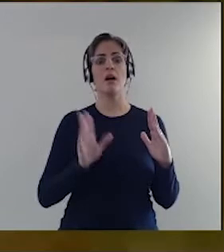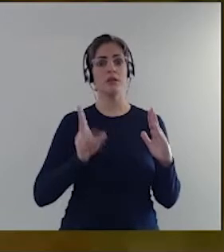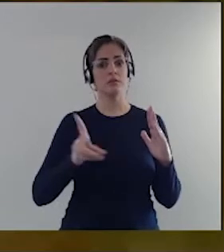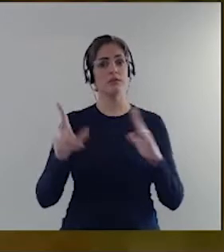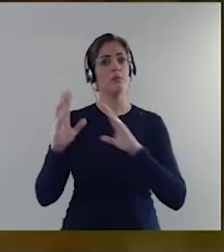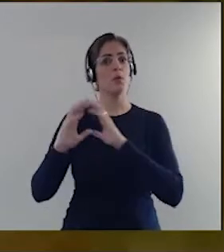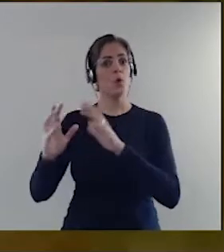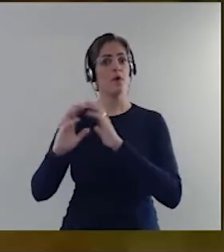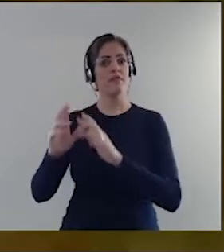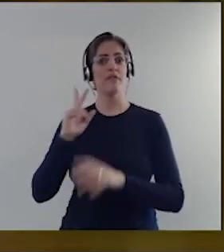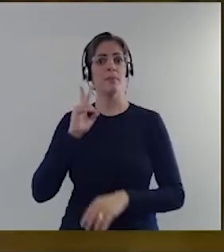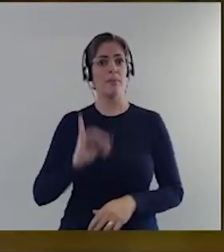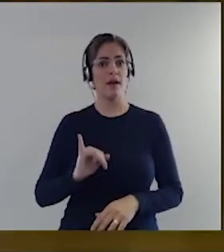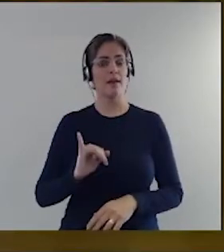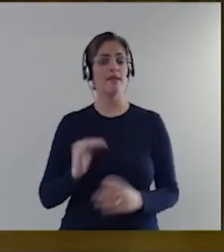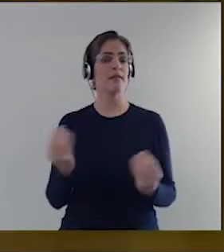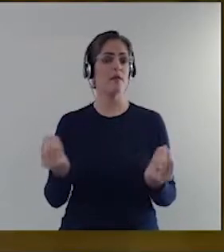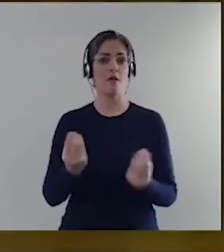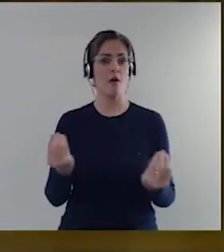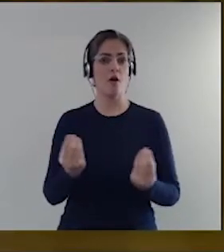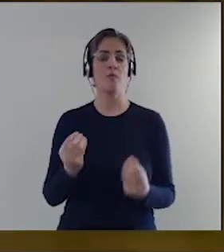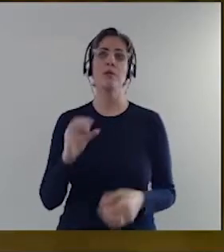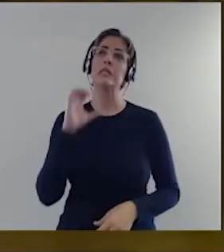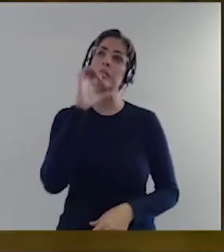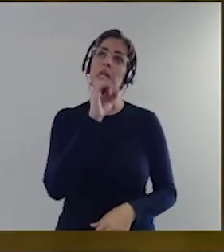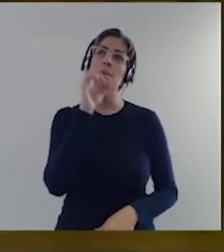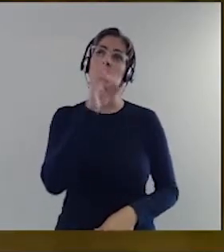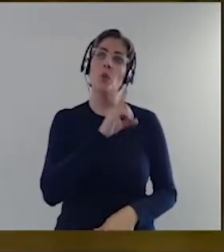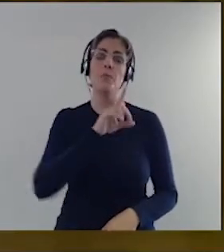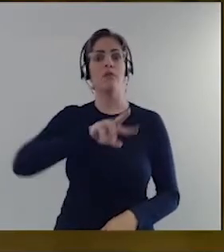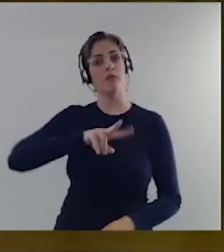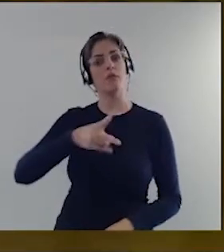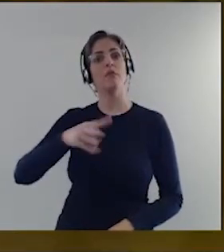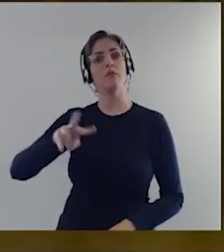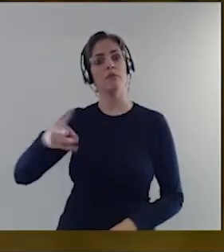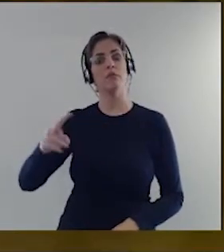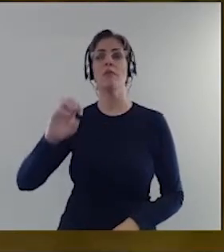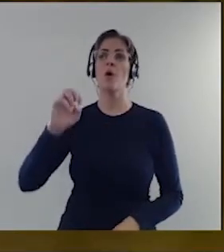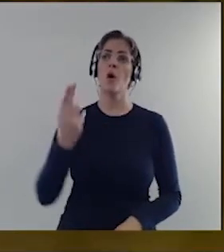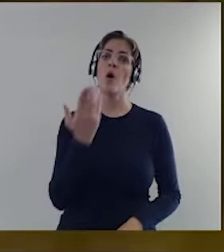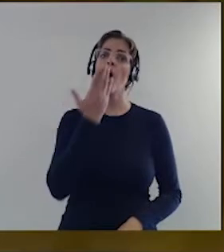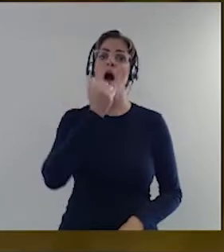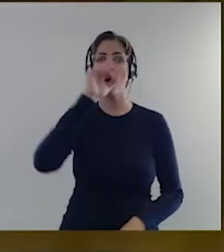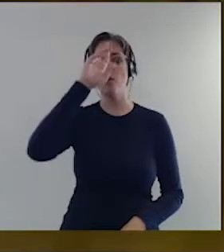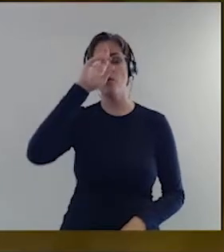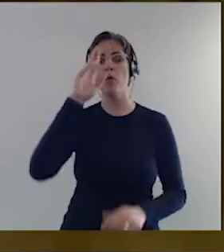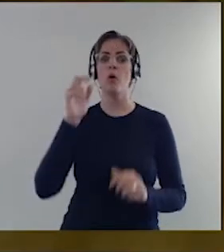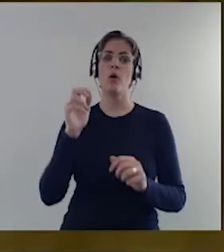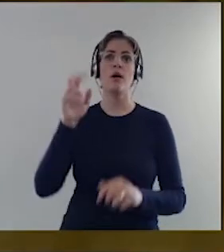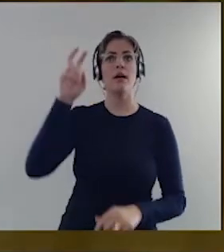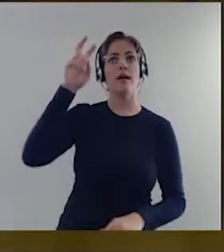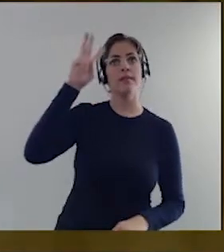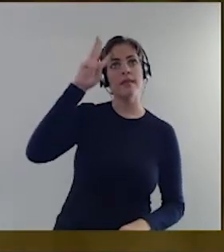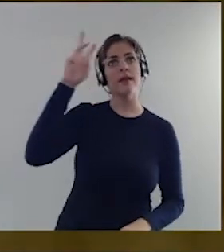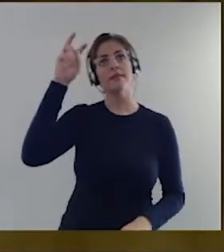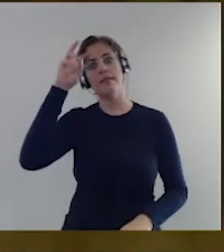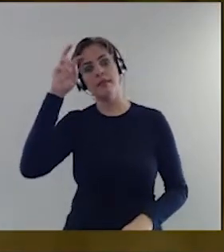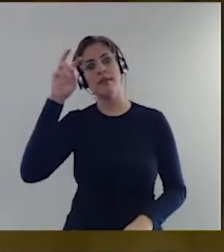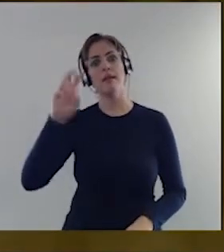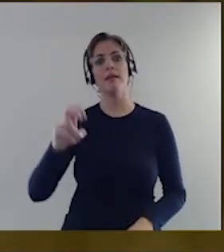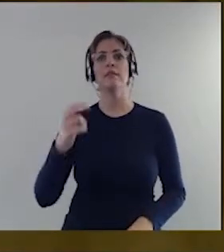o pai, por exemplo, finais de semanas alternados, almoços, terças e quintas, e